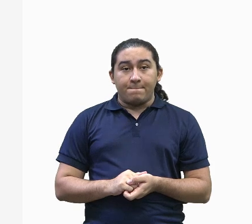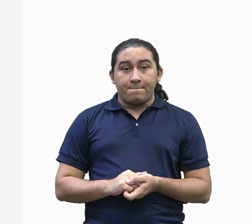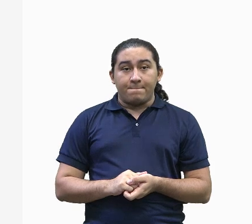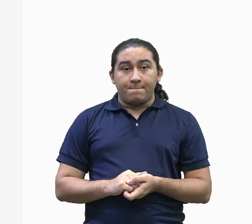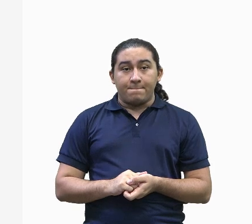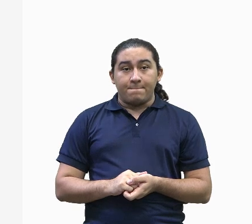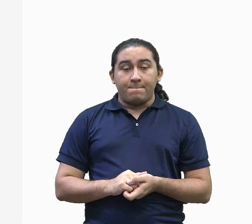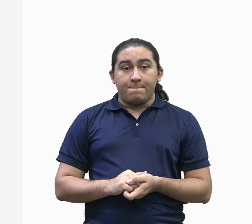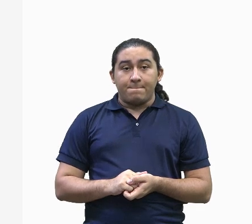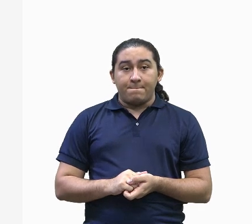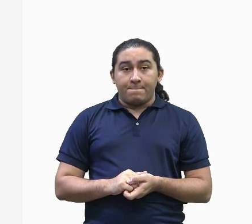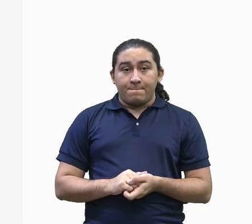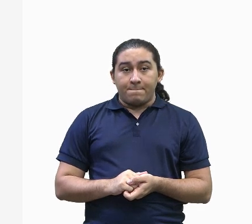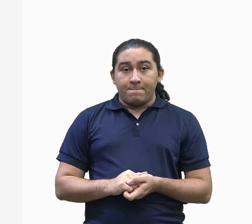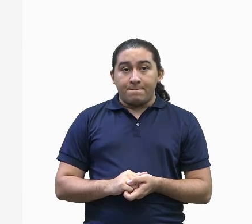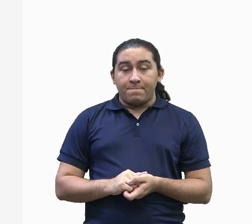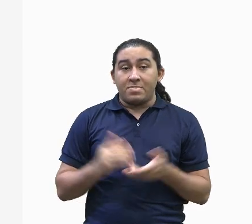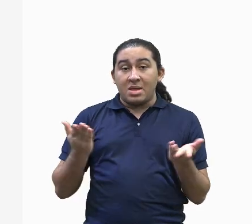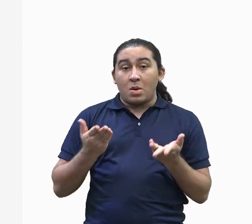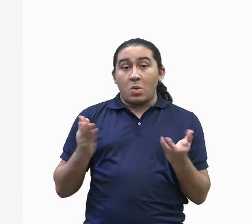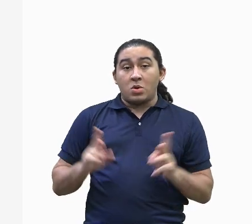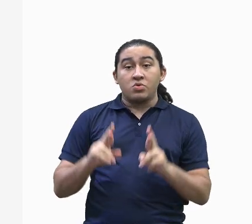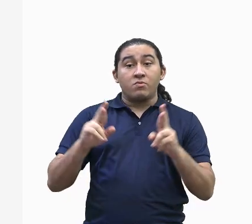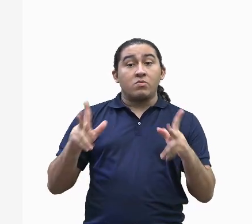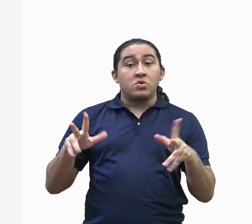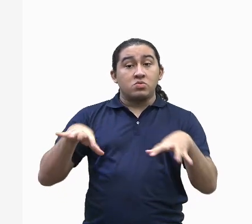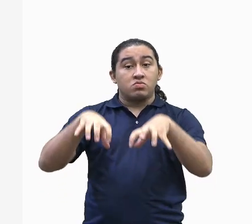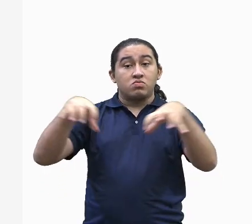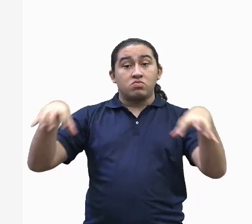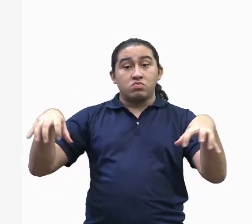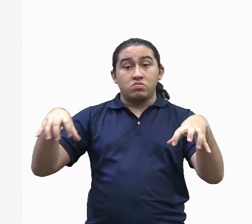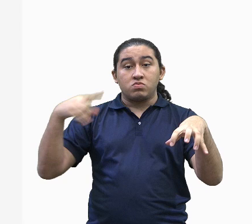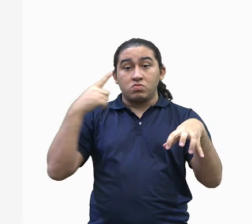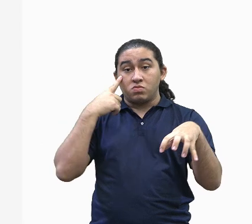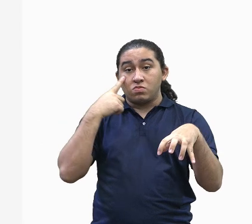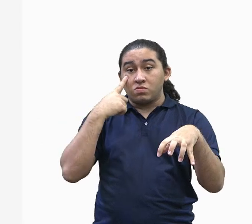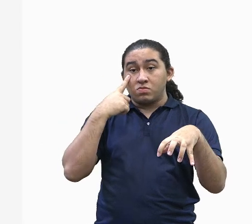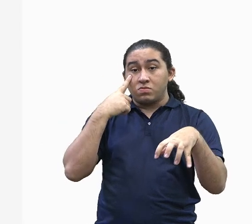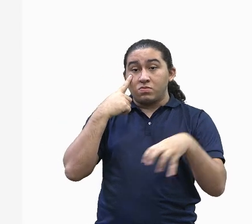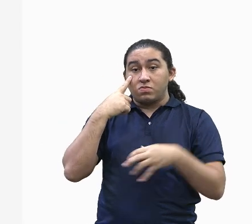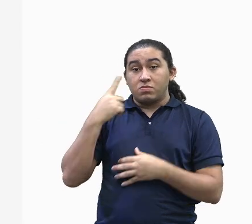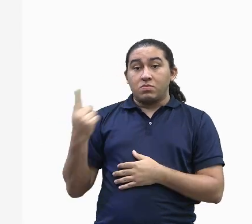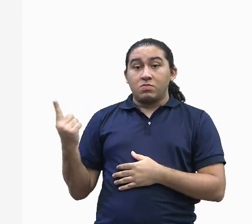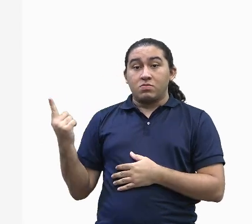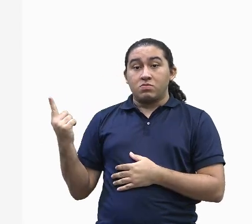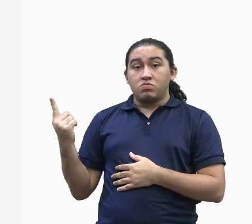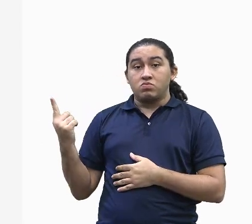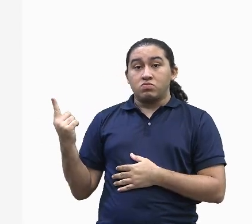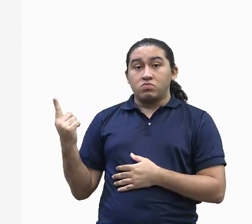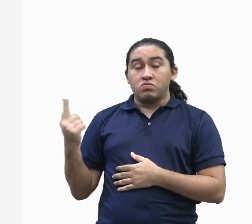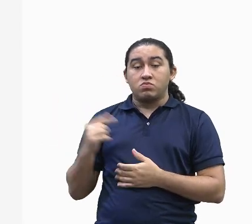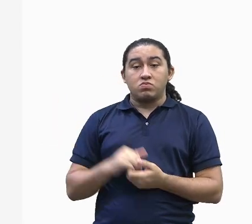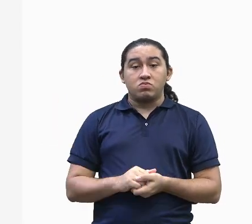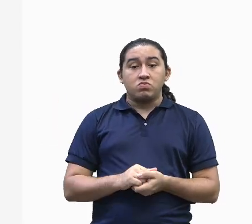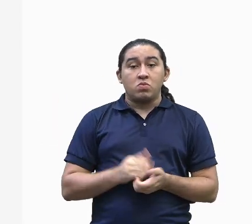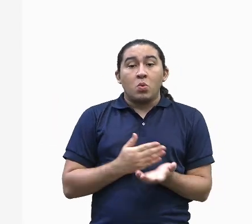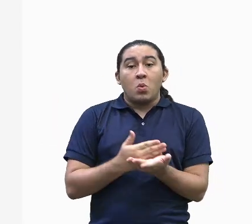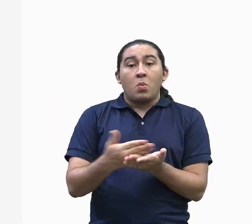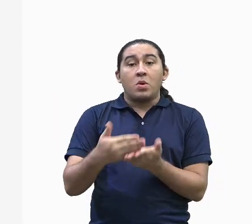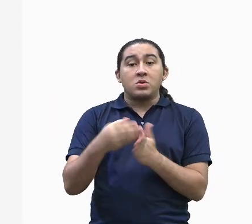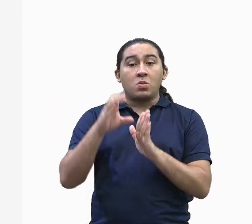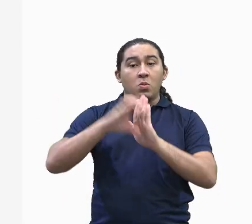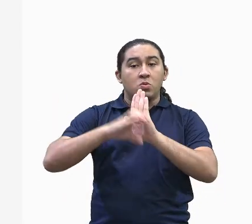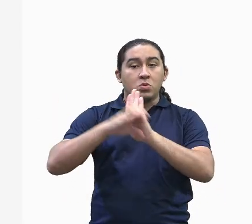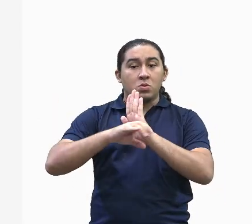intertextualidade implícita e explícita. Então, vamos começar pelo conceito aí